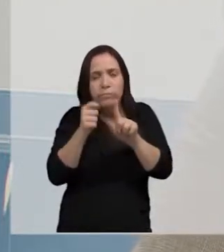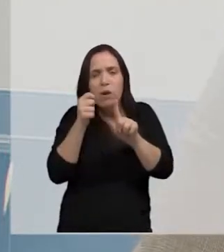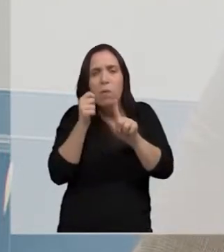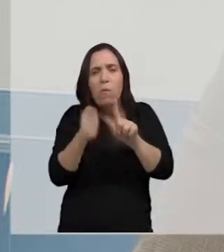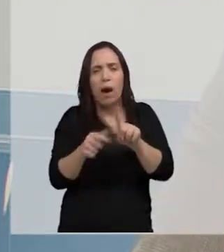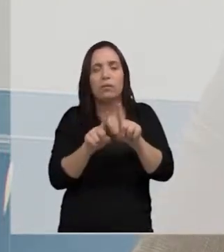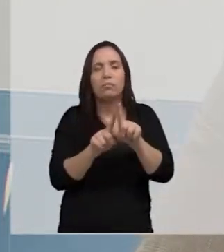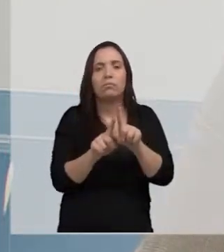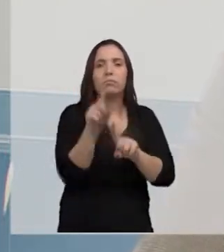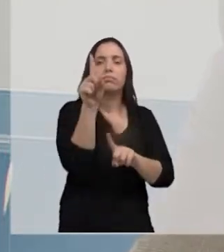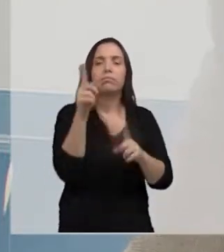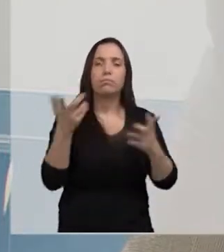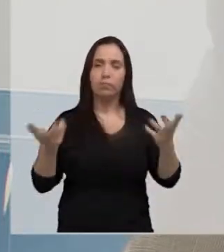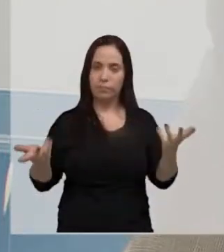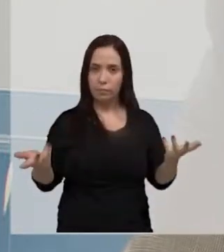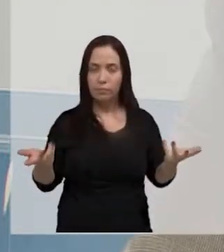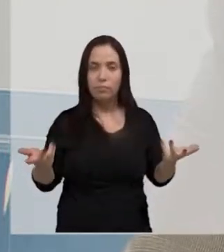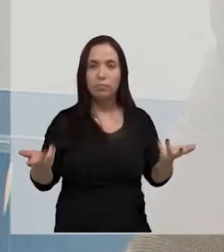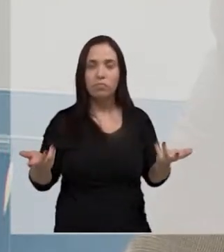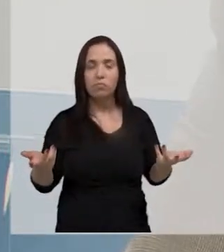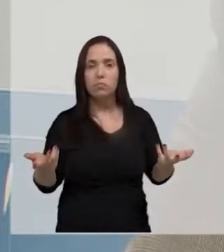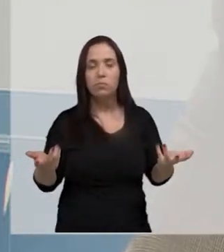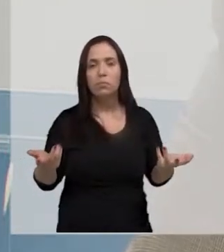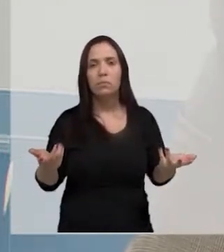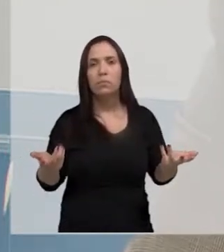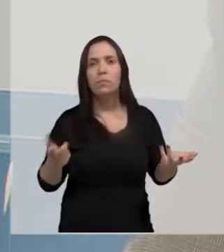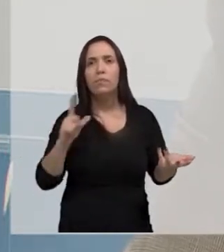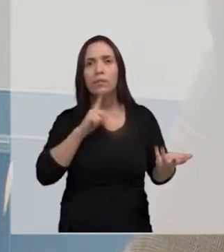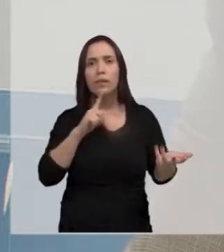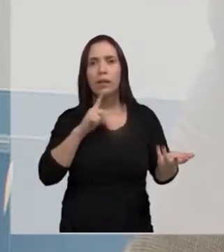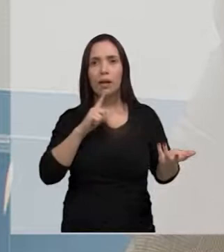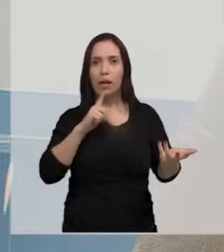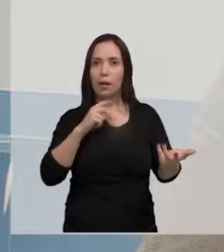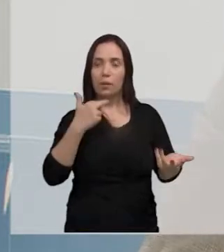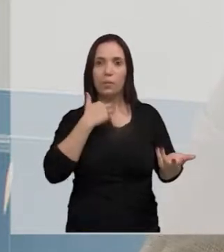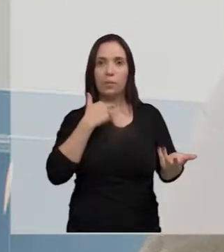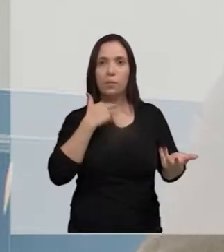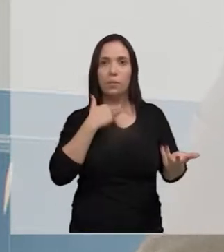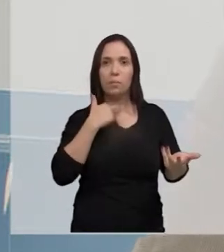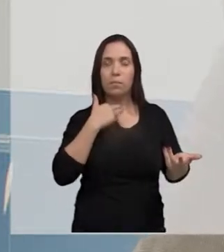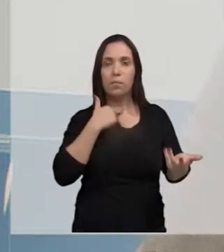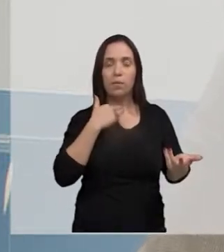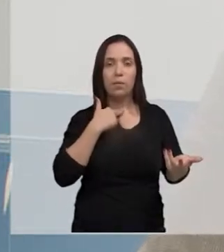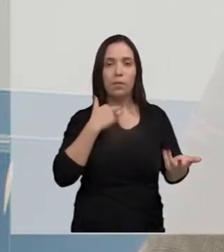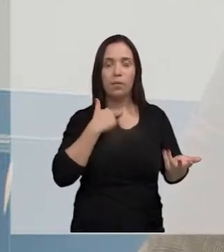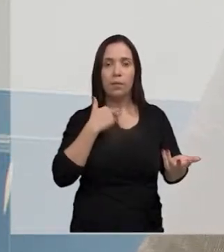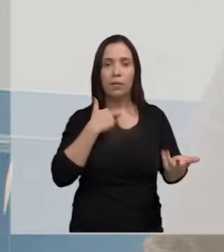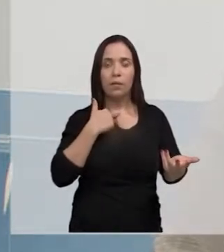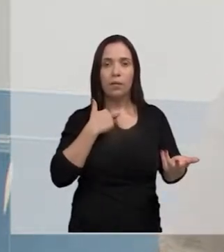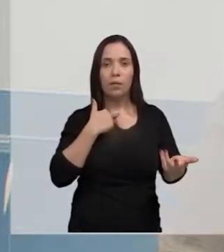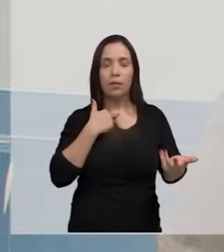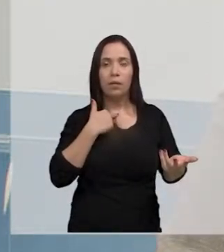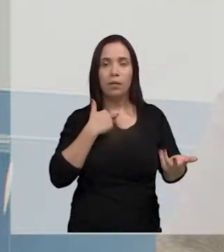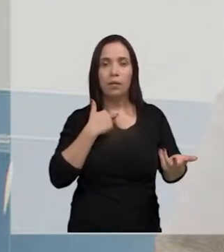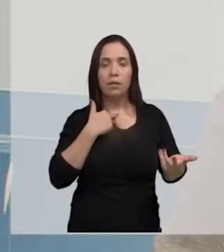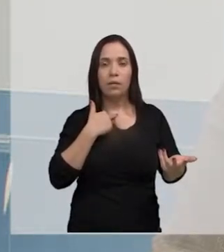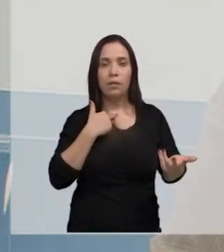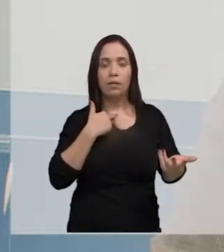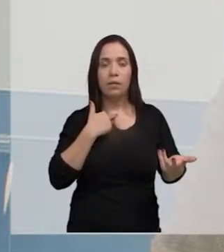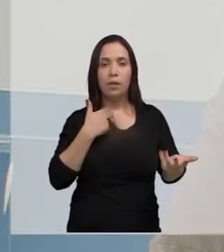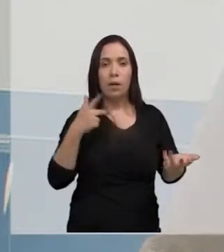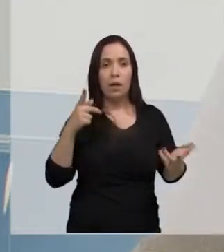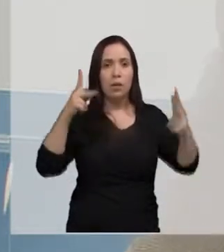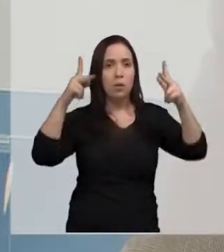você explicou, não adianta olhar nada, mas ele não podia ter tirado a mesma votação do candidato da Marina, mas é o da Marina? Não, do